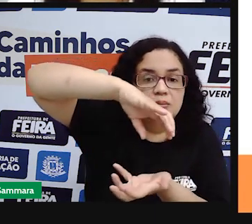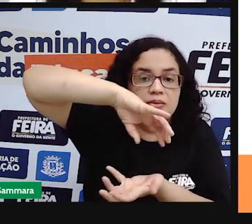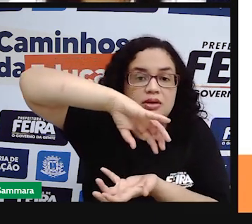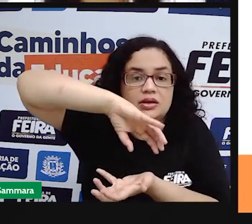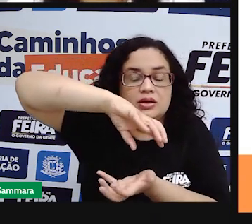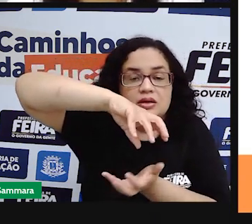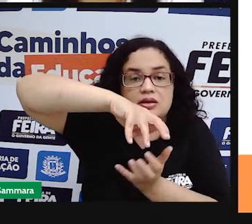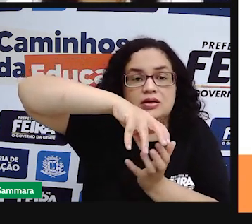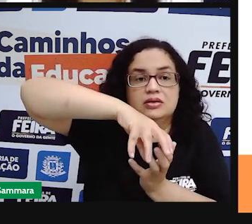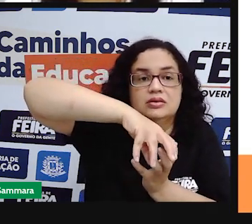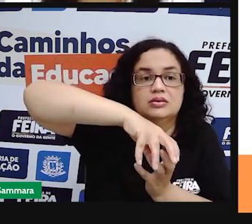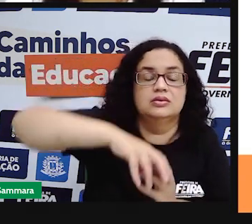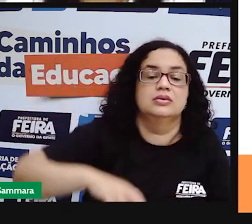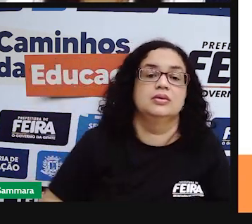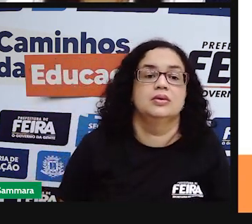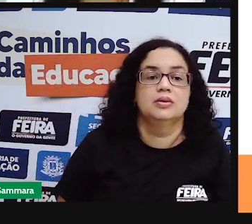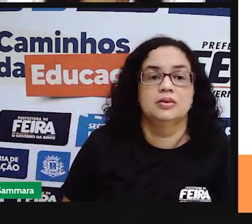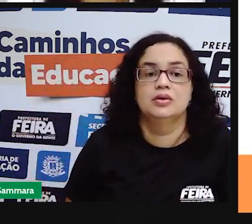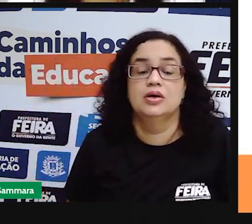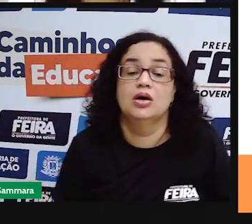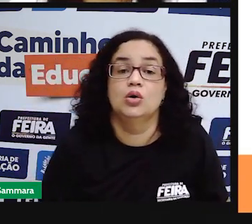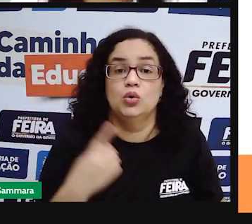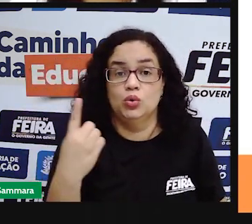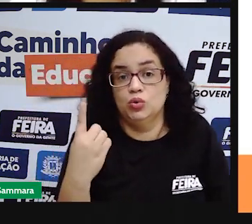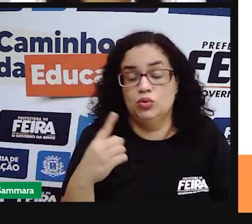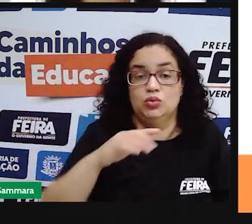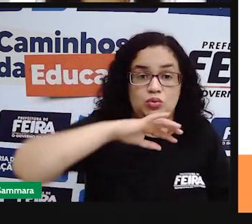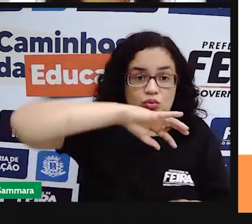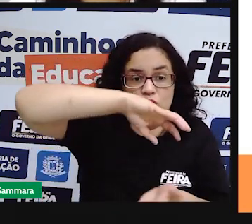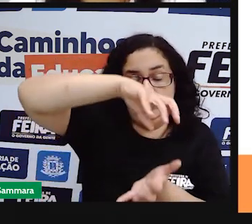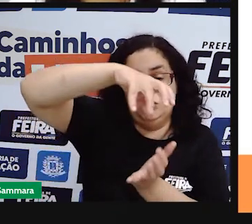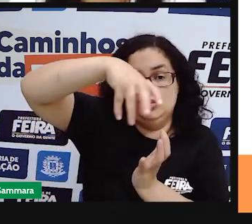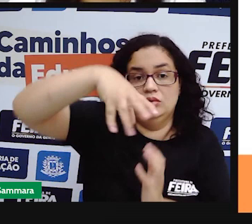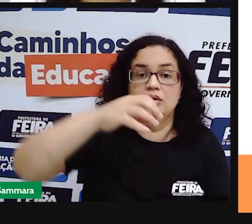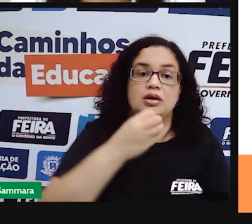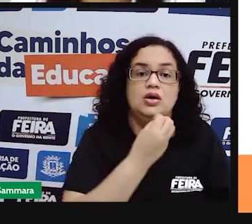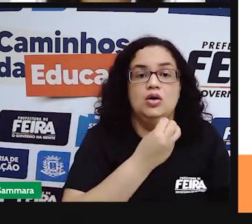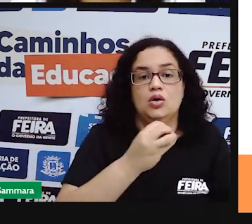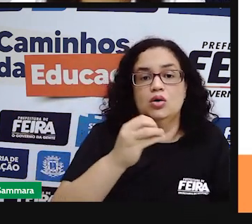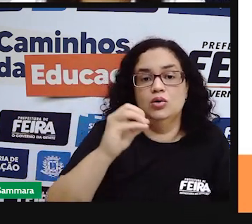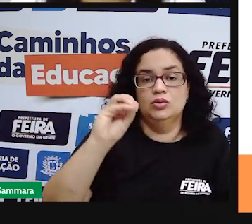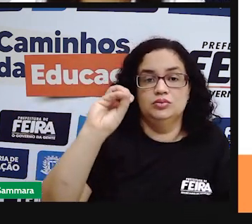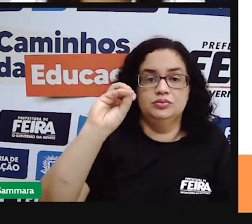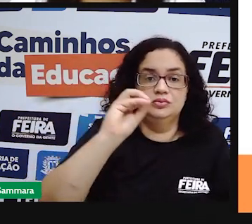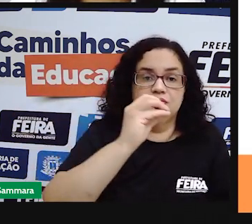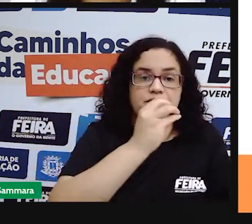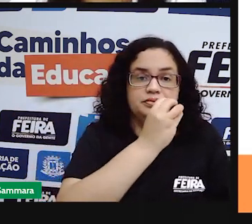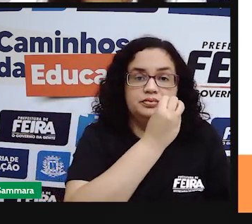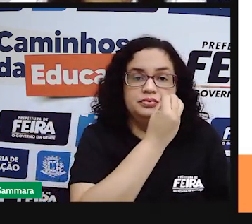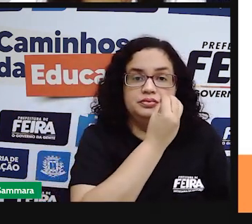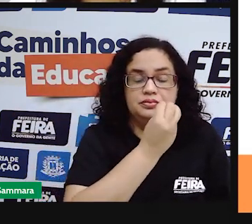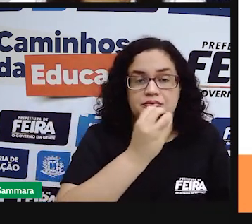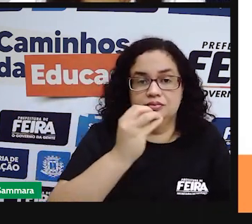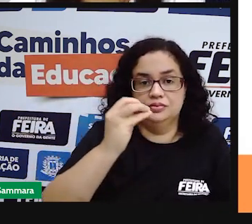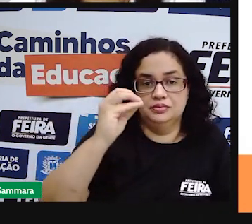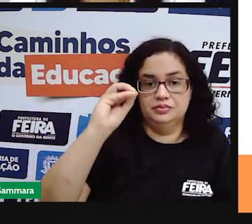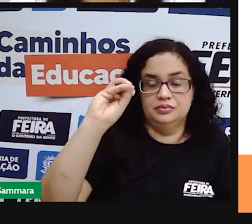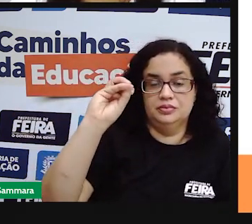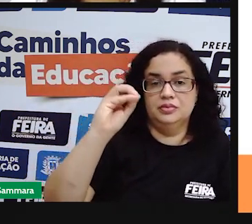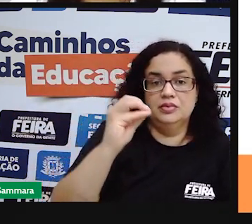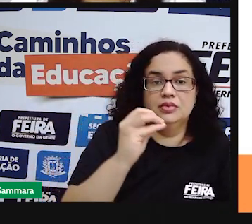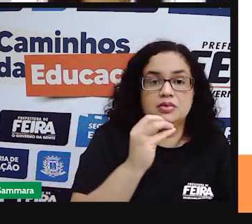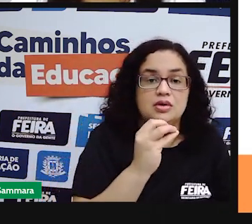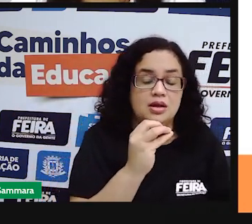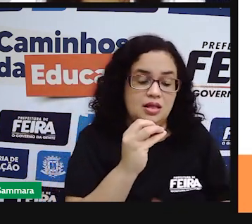vários tipos de movimentos. Um dos tipos de movimentos é a rotação, que é o movimento